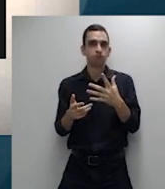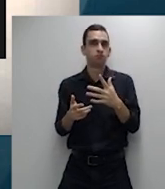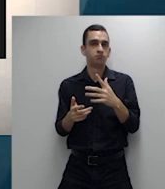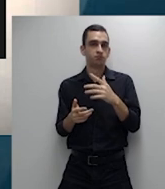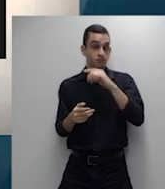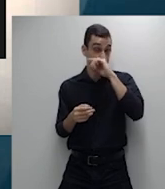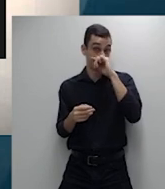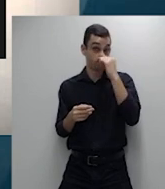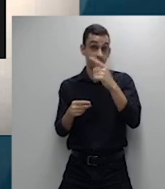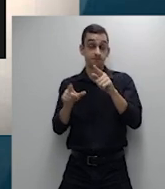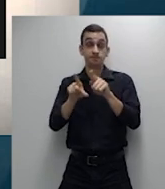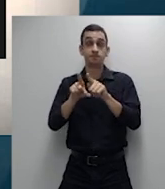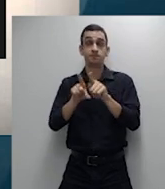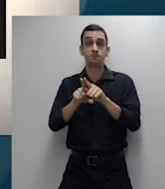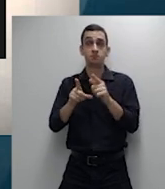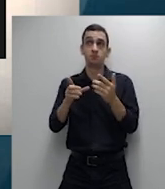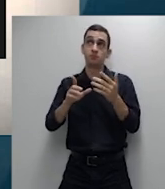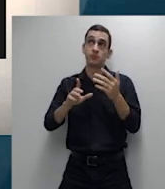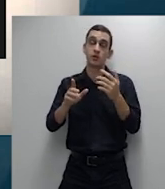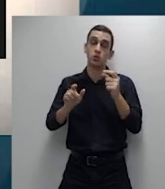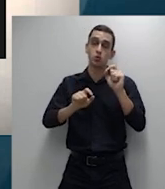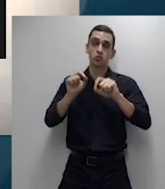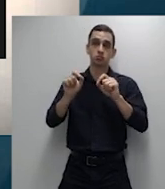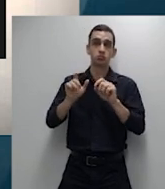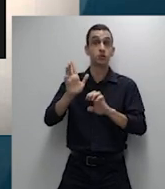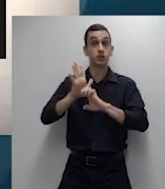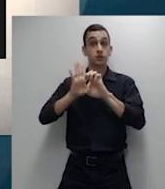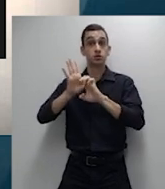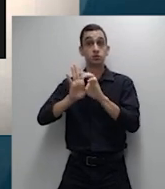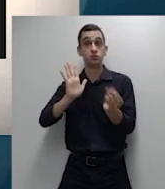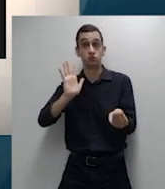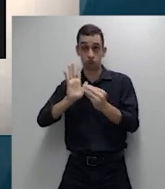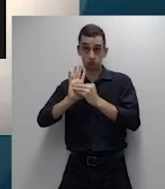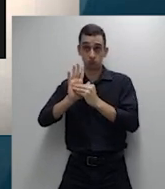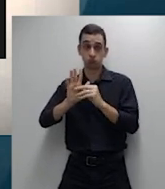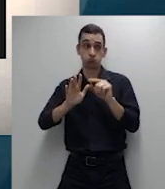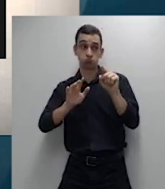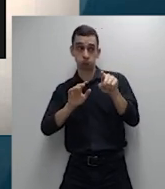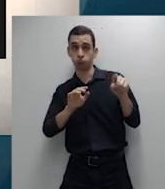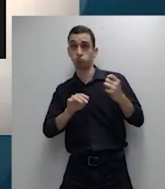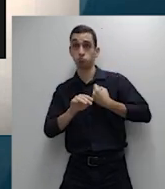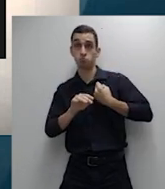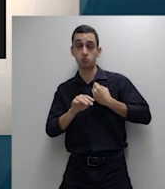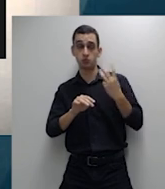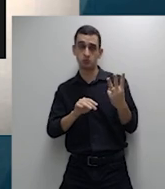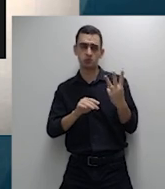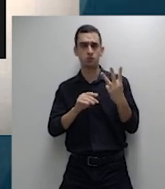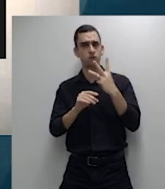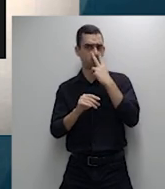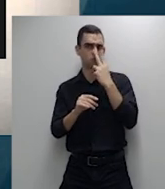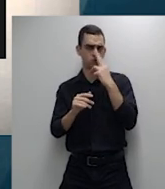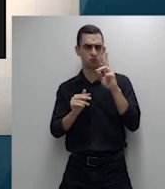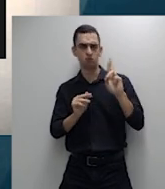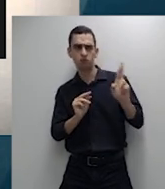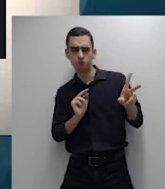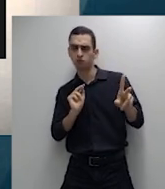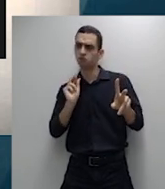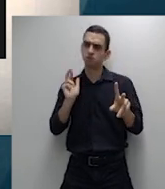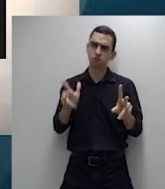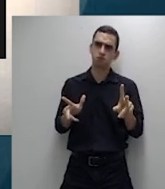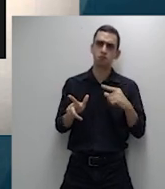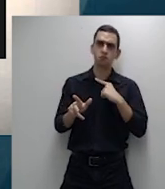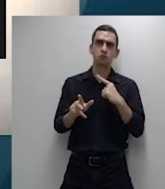a habilidade à frente a a exigência posta na na no item